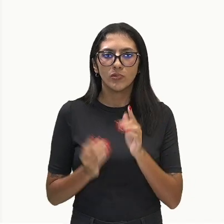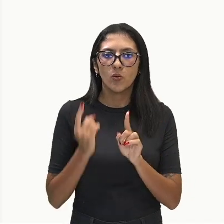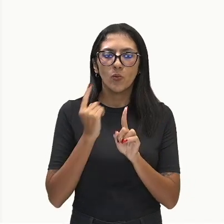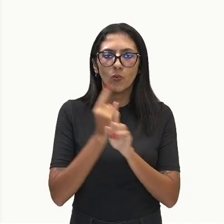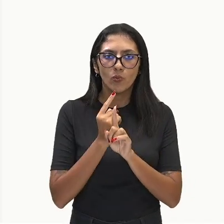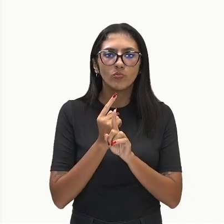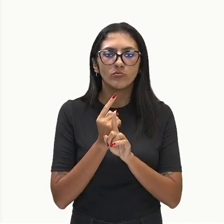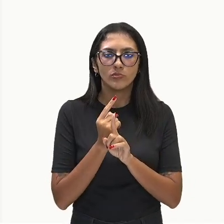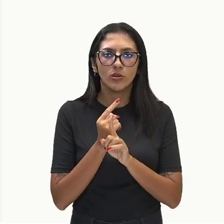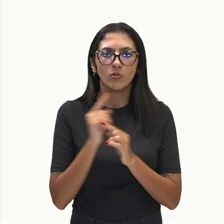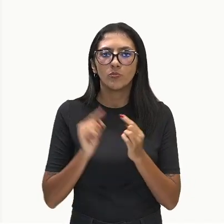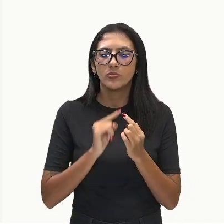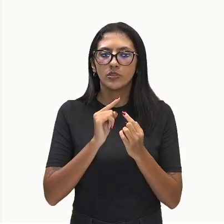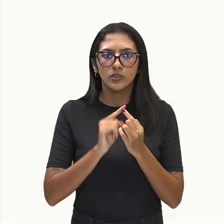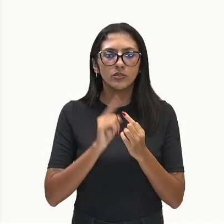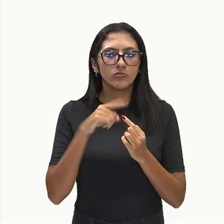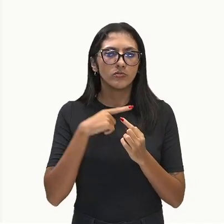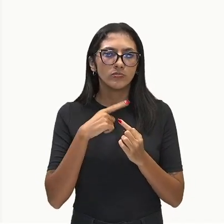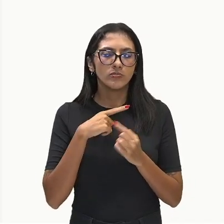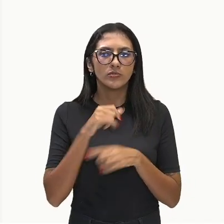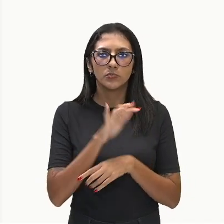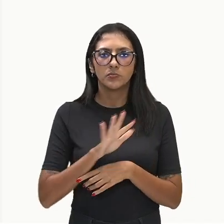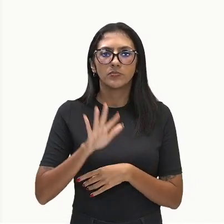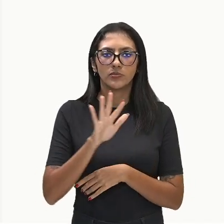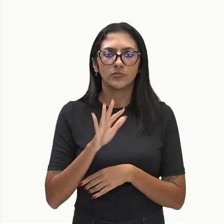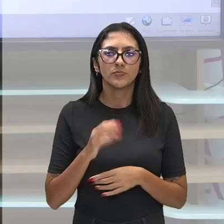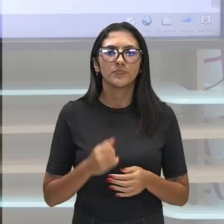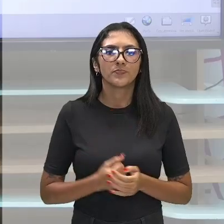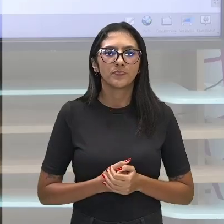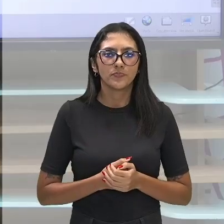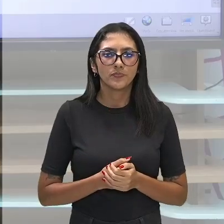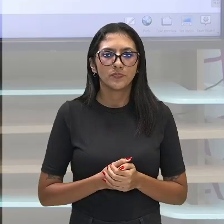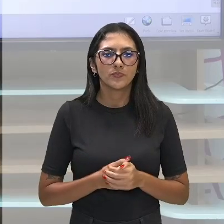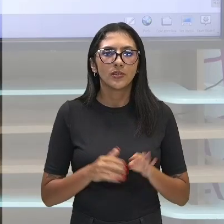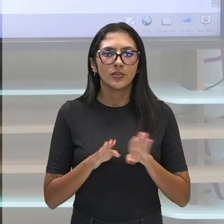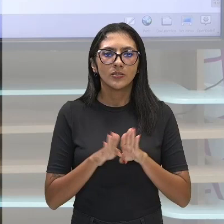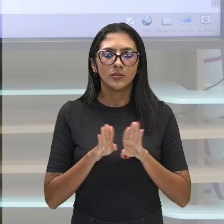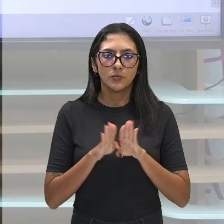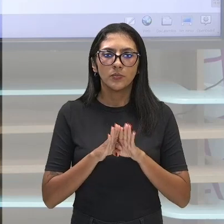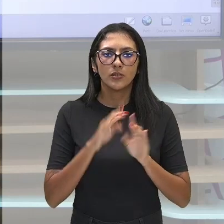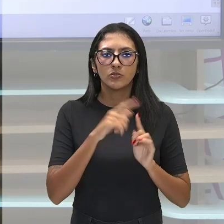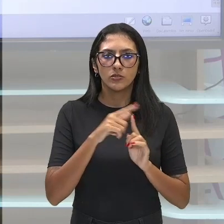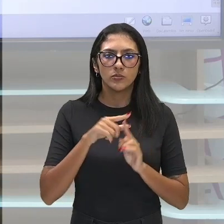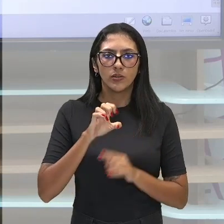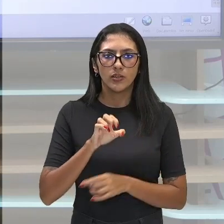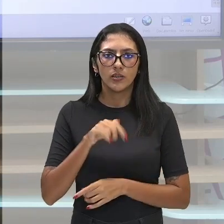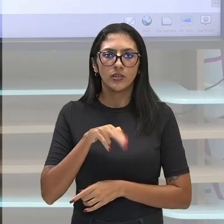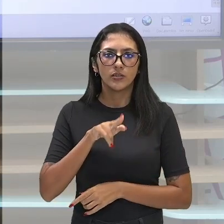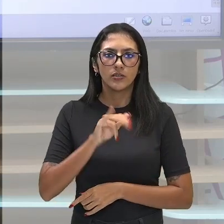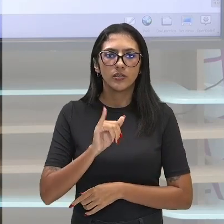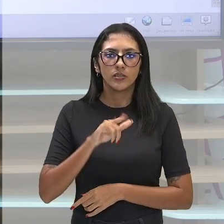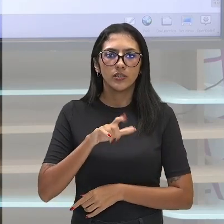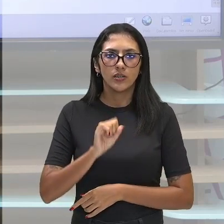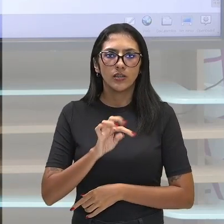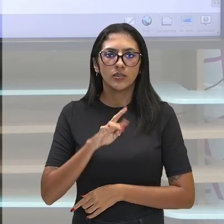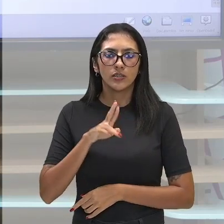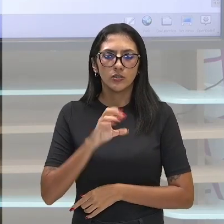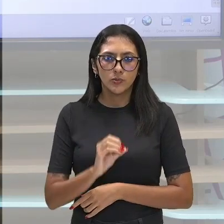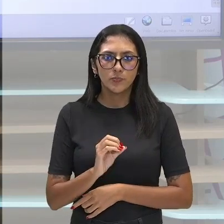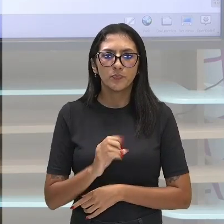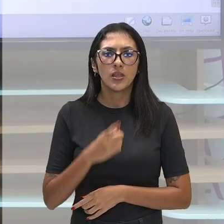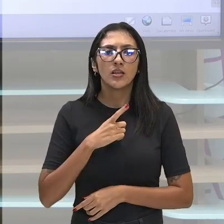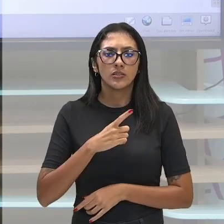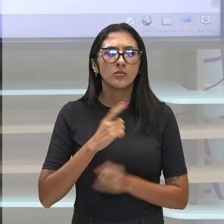o nosso outro caso, né? Que mais uma vez era um triângulo equilátero. Então vejam que de várias formas a